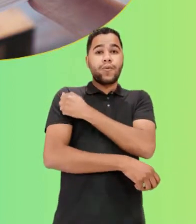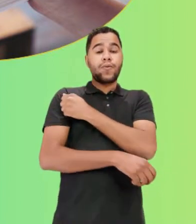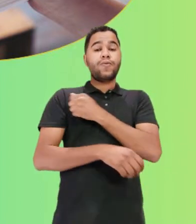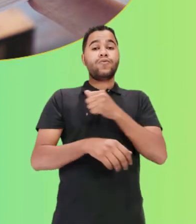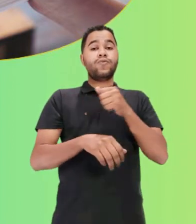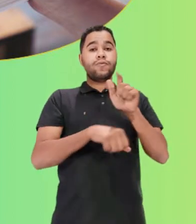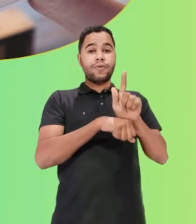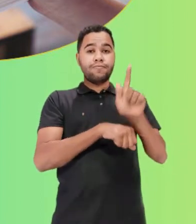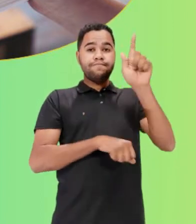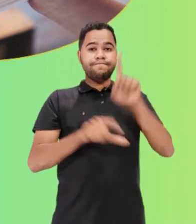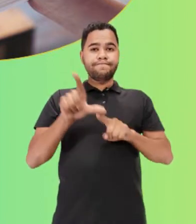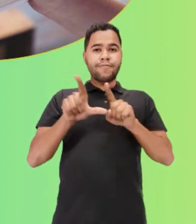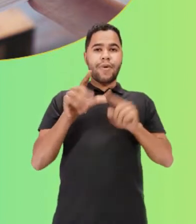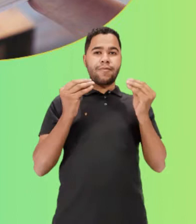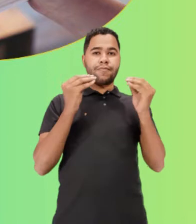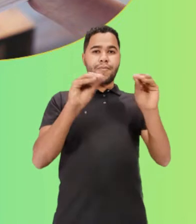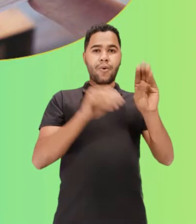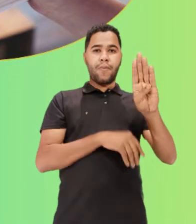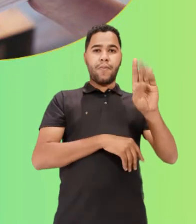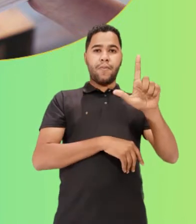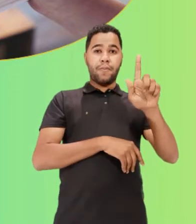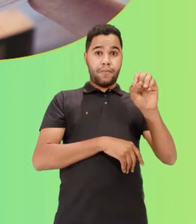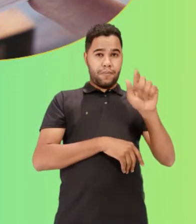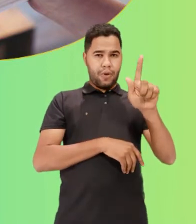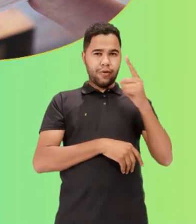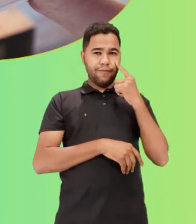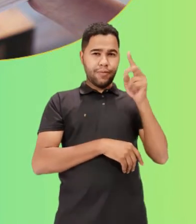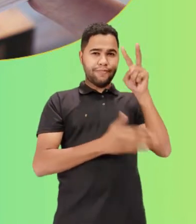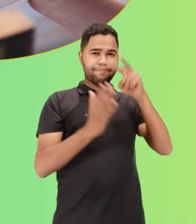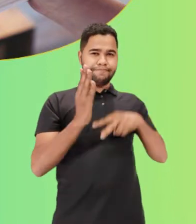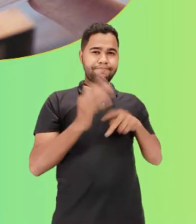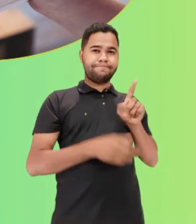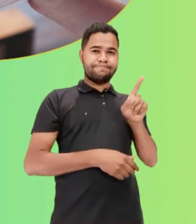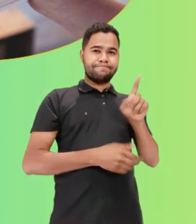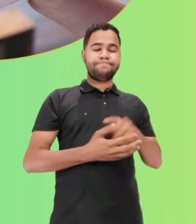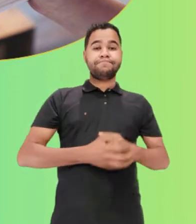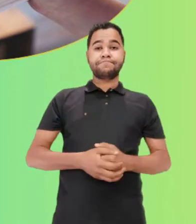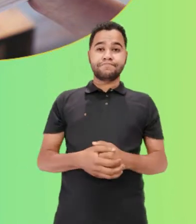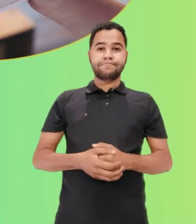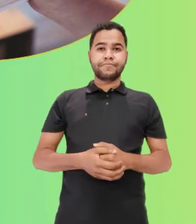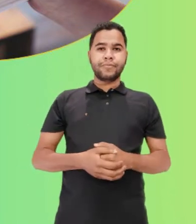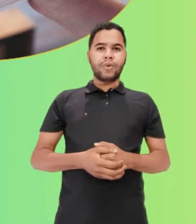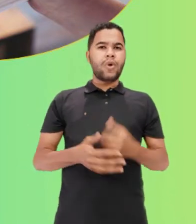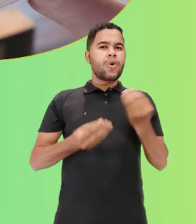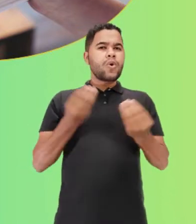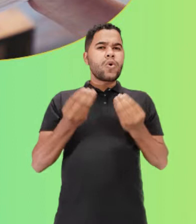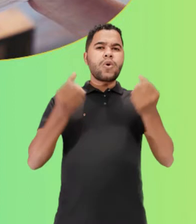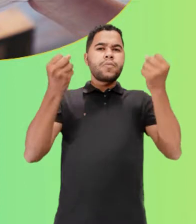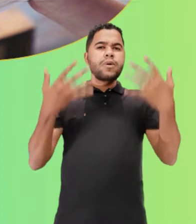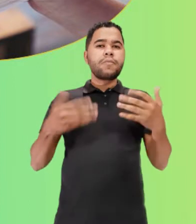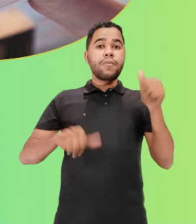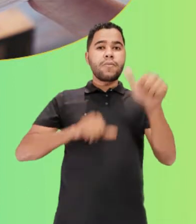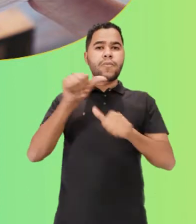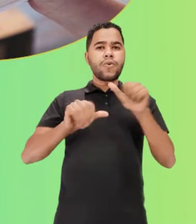para ser publicada em um blog com o público jovem. Vamos ler? MA. Como você explica